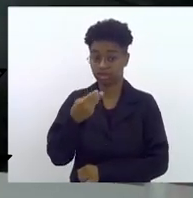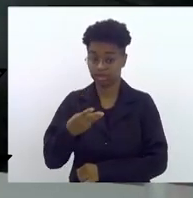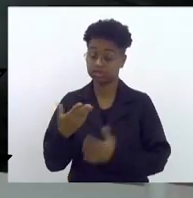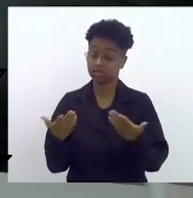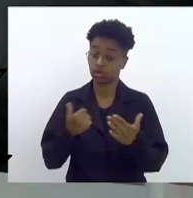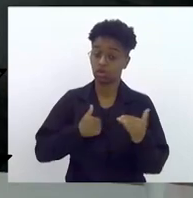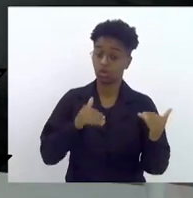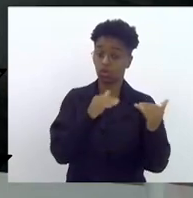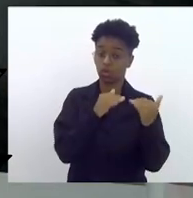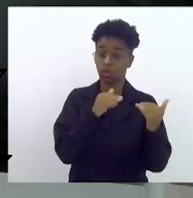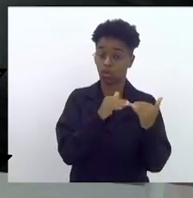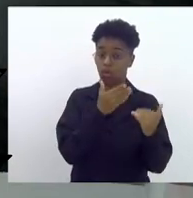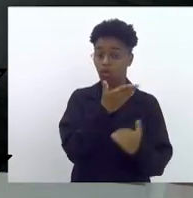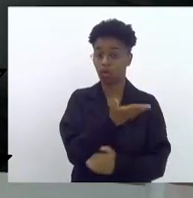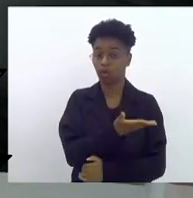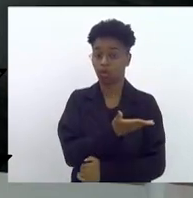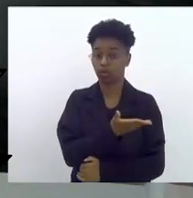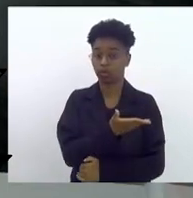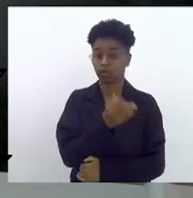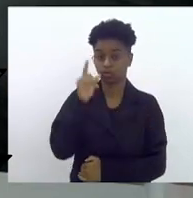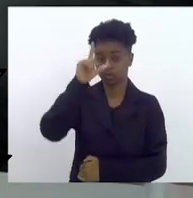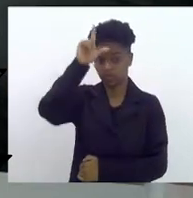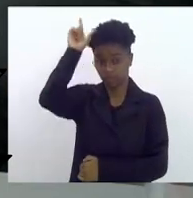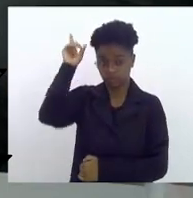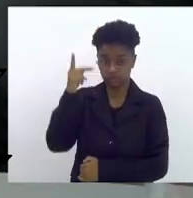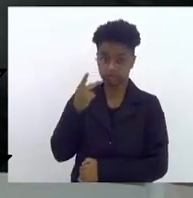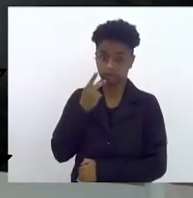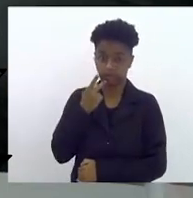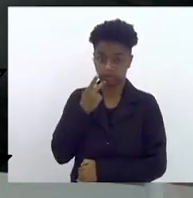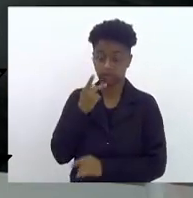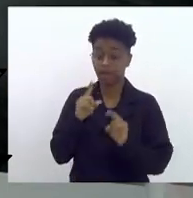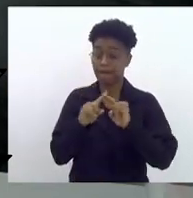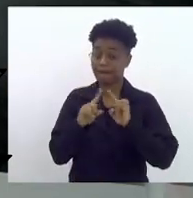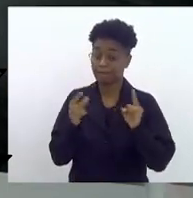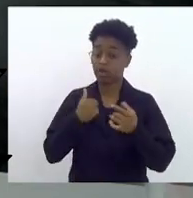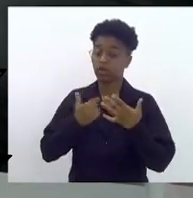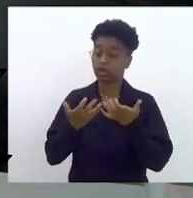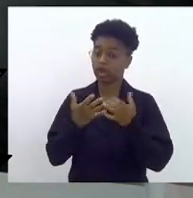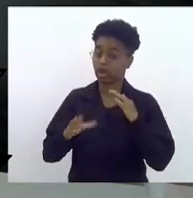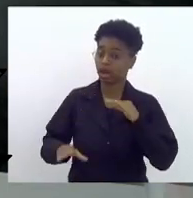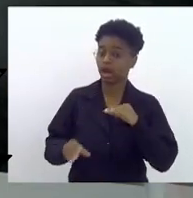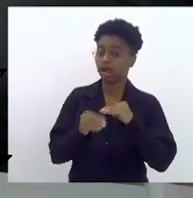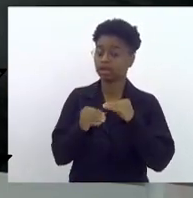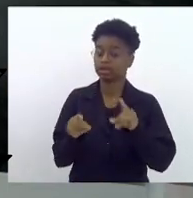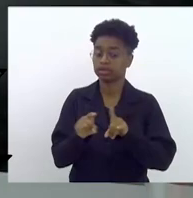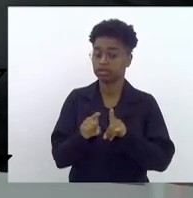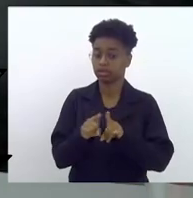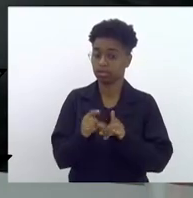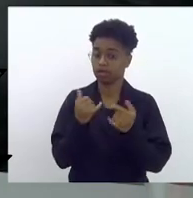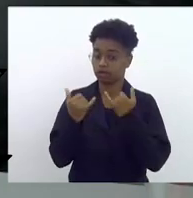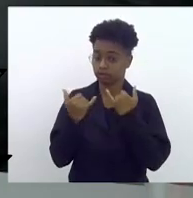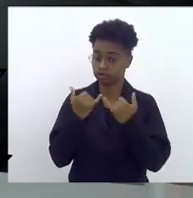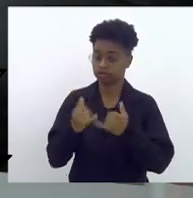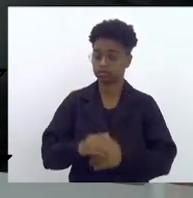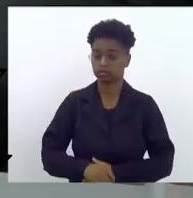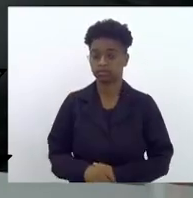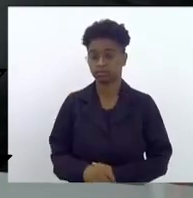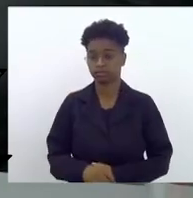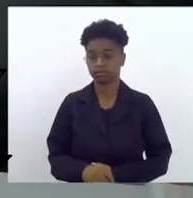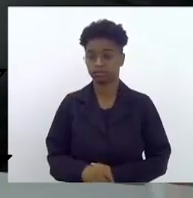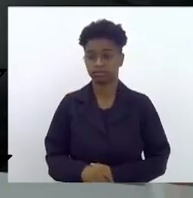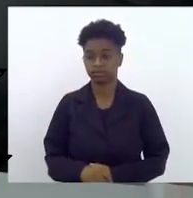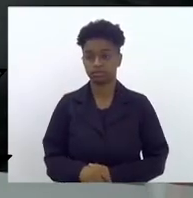concordando com a fala do deputado Luiz Paulo mas queria acrescentar também essa essa questão